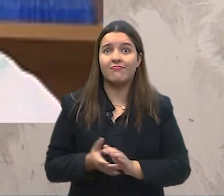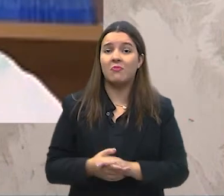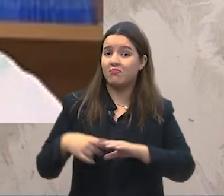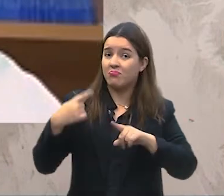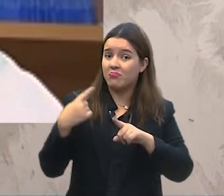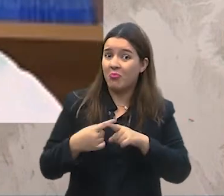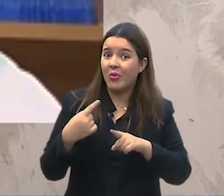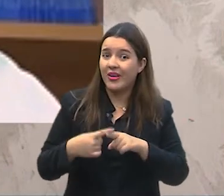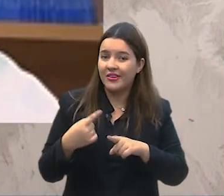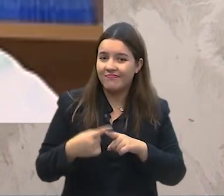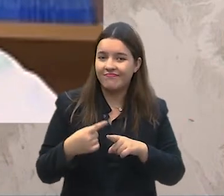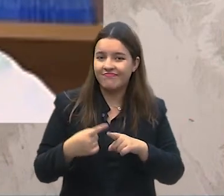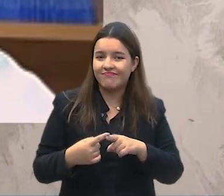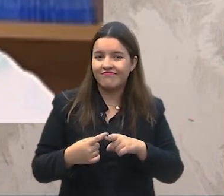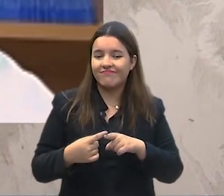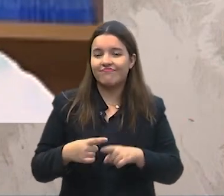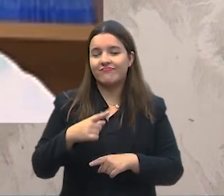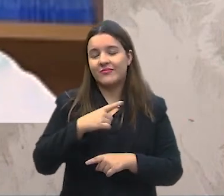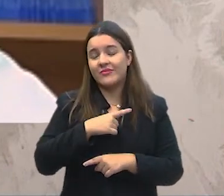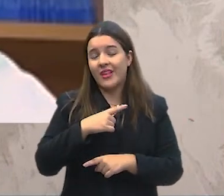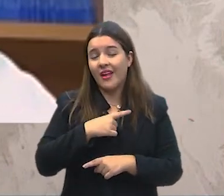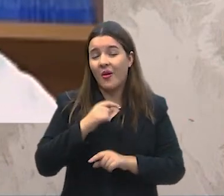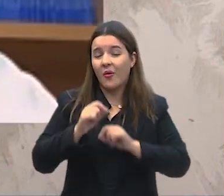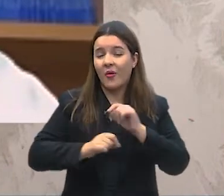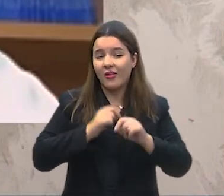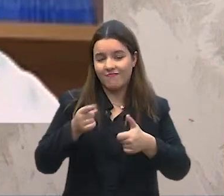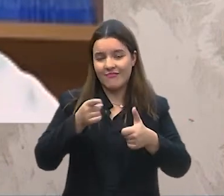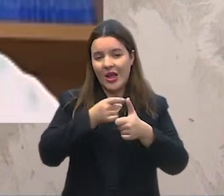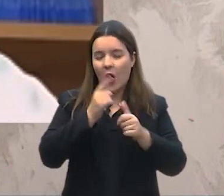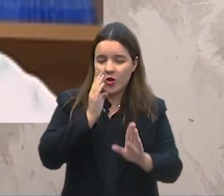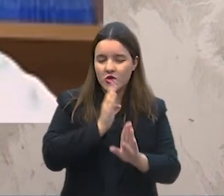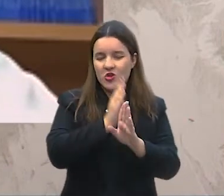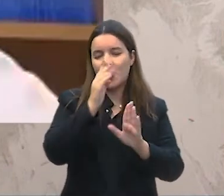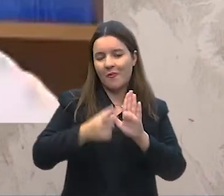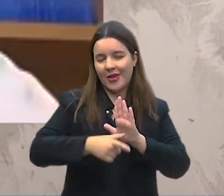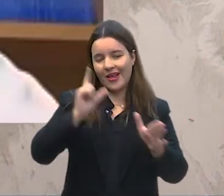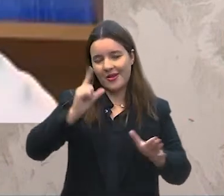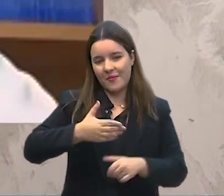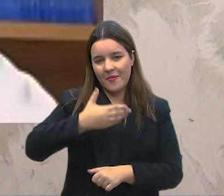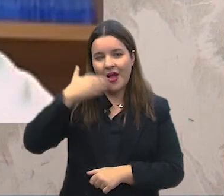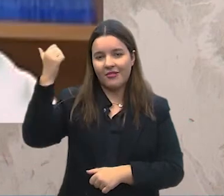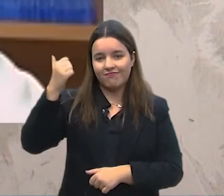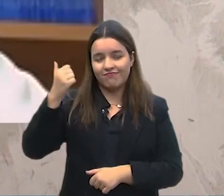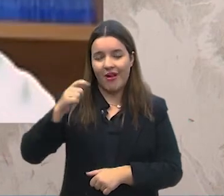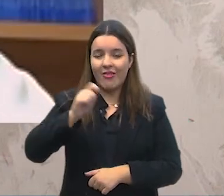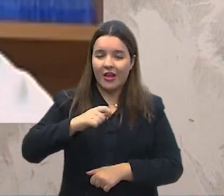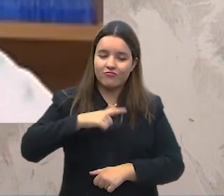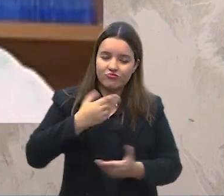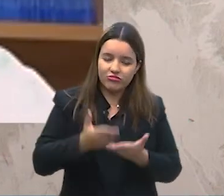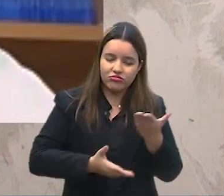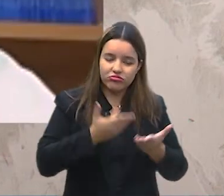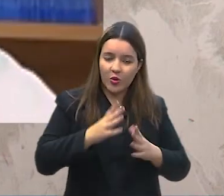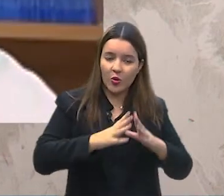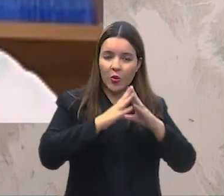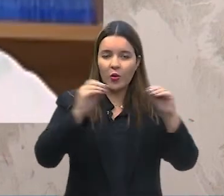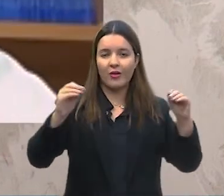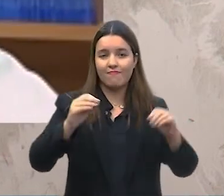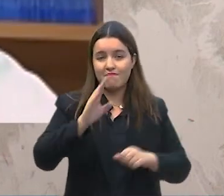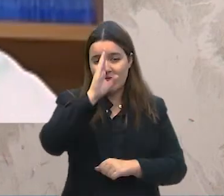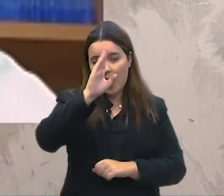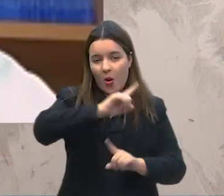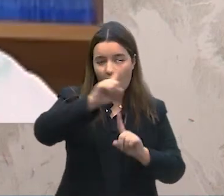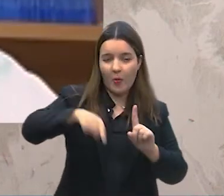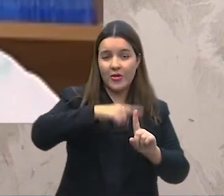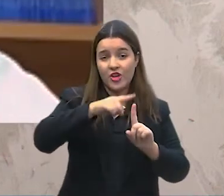deve a alguns fatores. O primeiro deles é o diagnóstico precoce e ações curativas, que é o grande objetivo